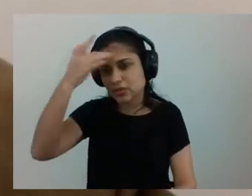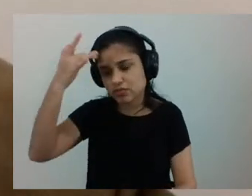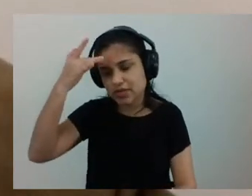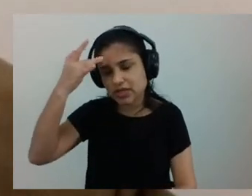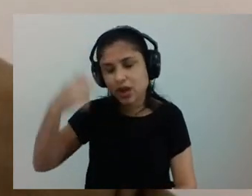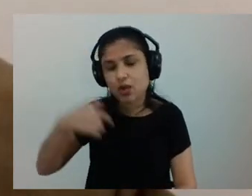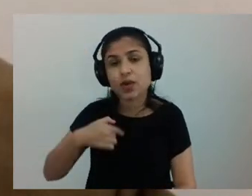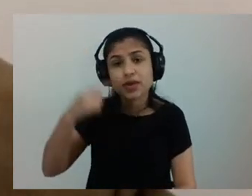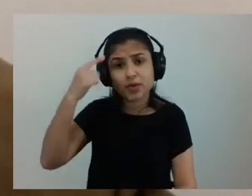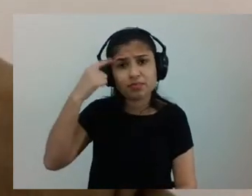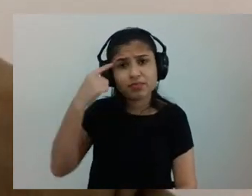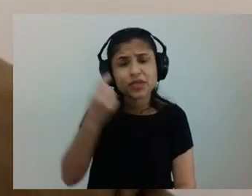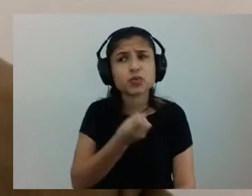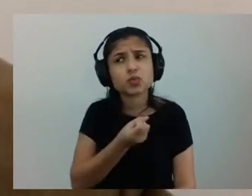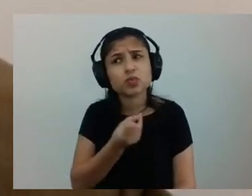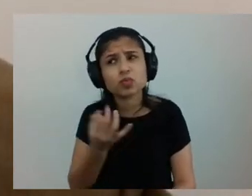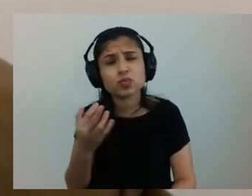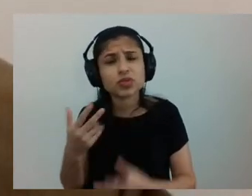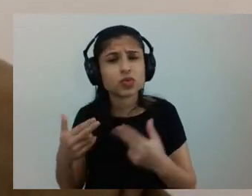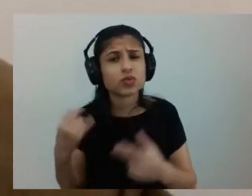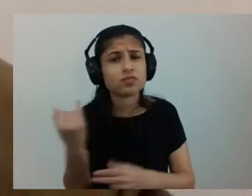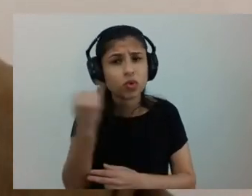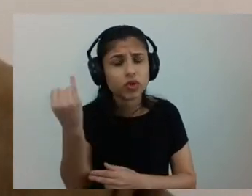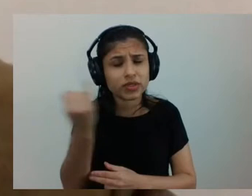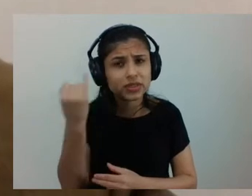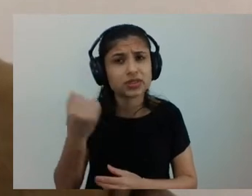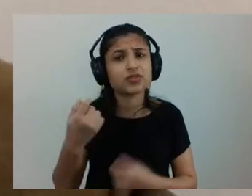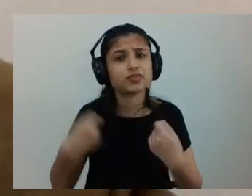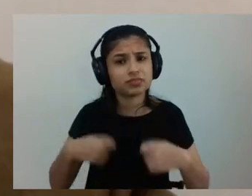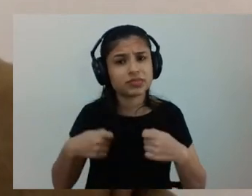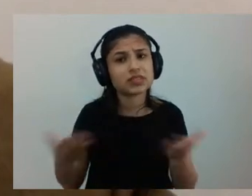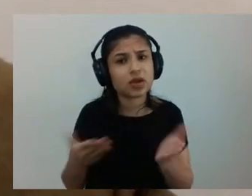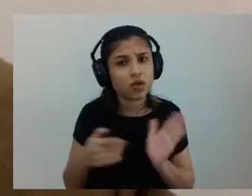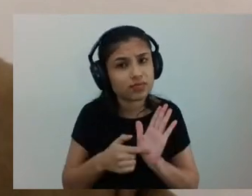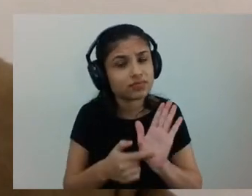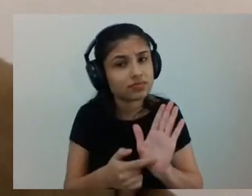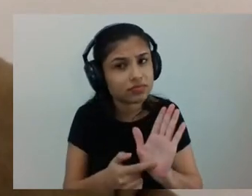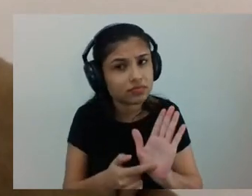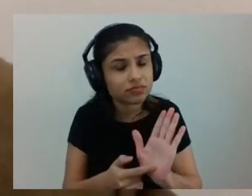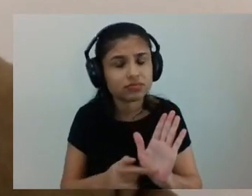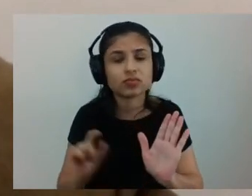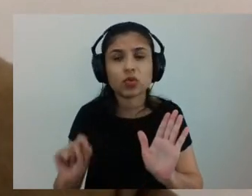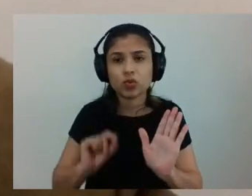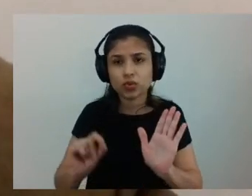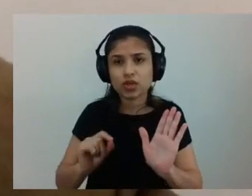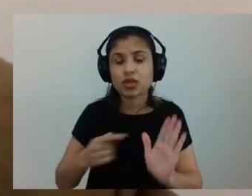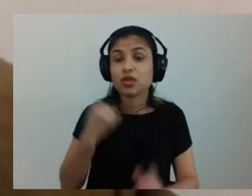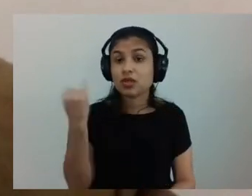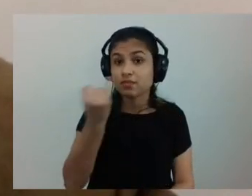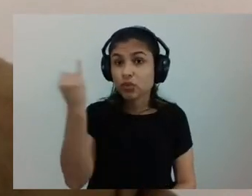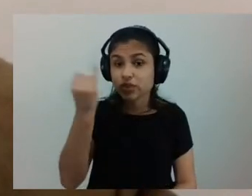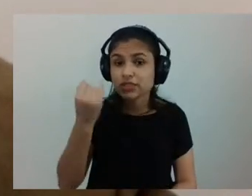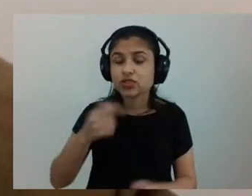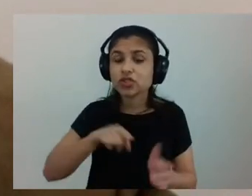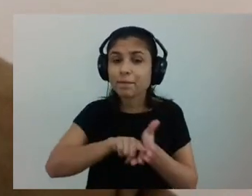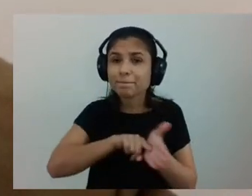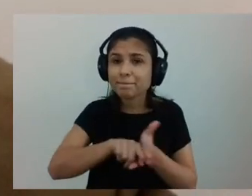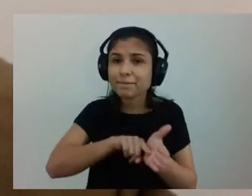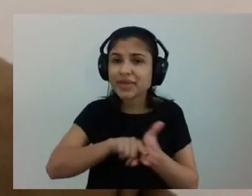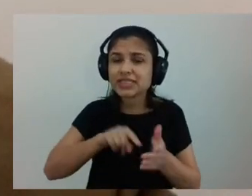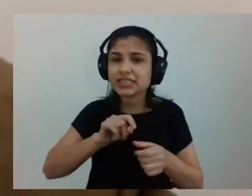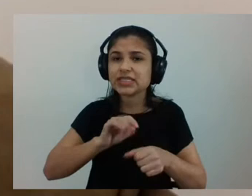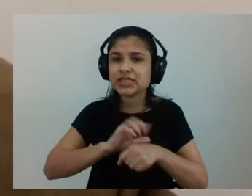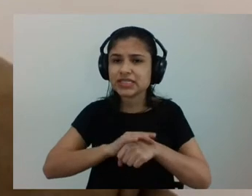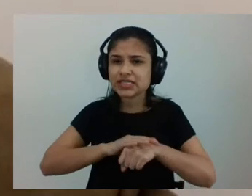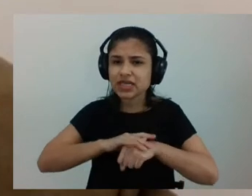algumas coisas muito importantes que foram traçadas precisam vir à tona. Primeiro, eu acho que é importante uma pesquisa epidemiológica que foi já